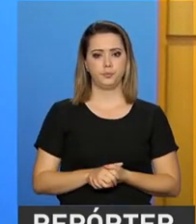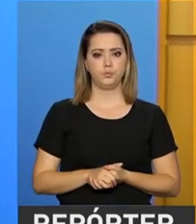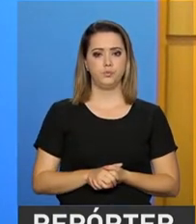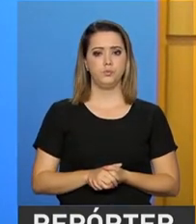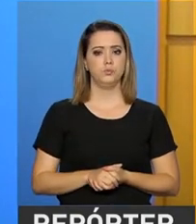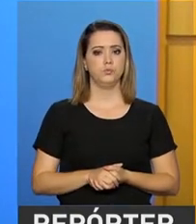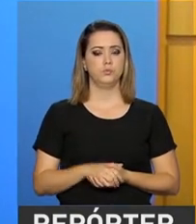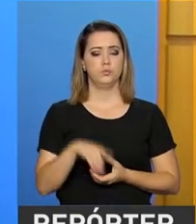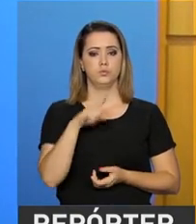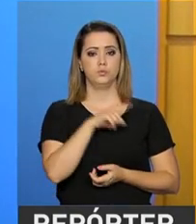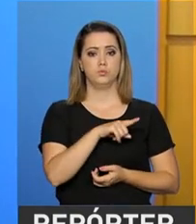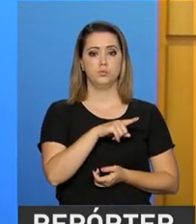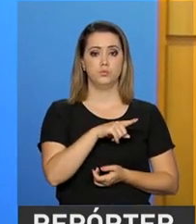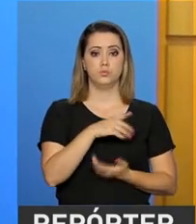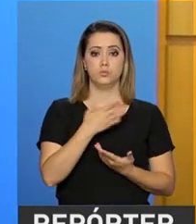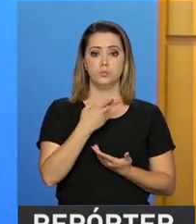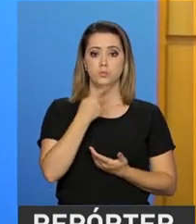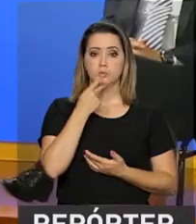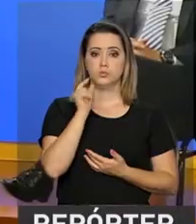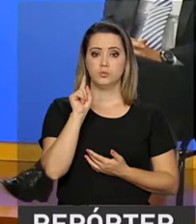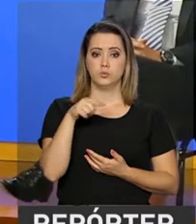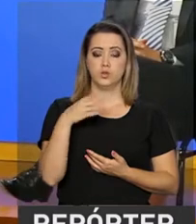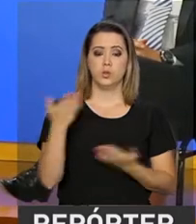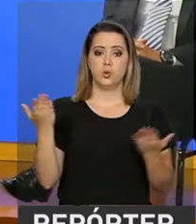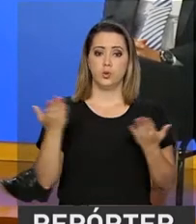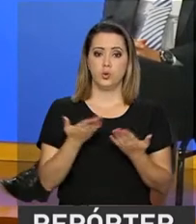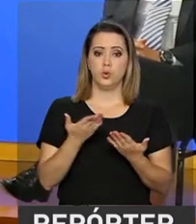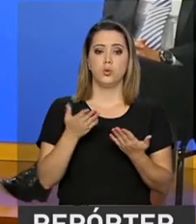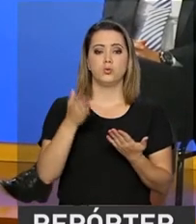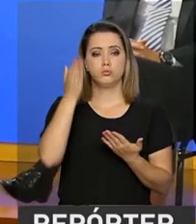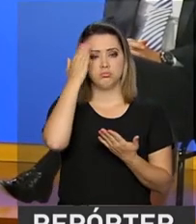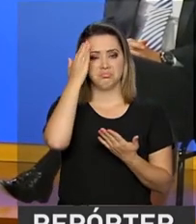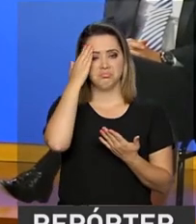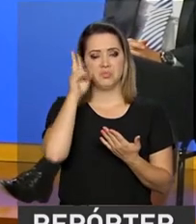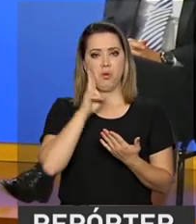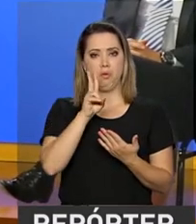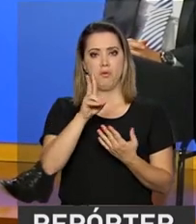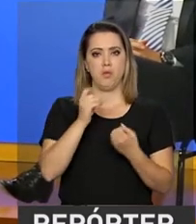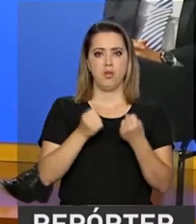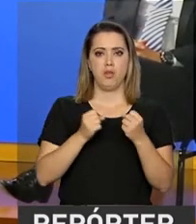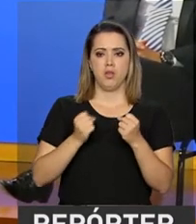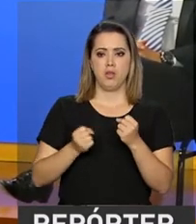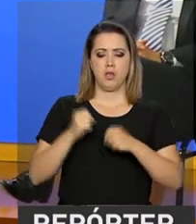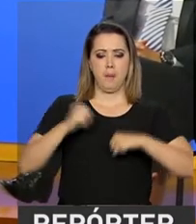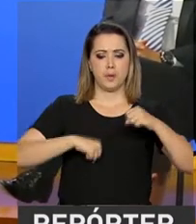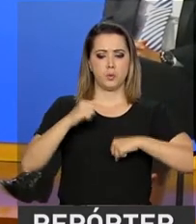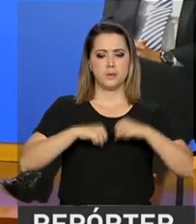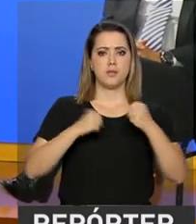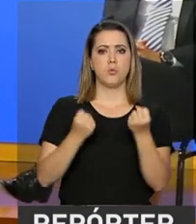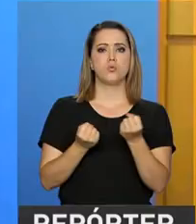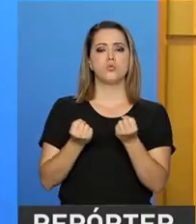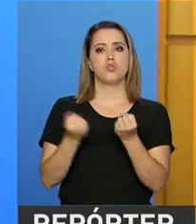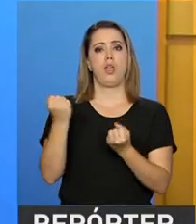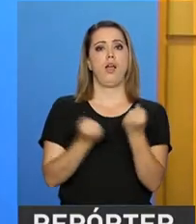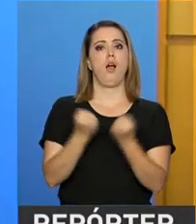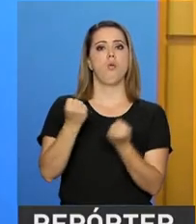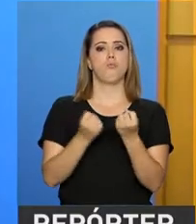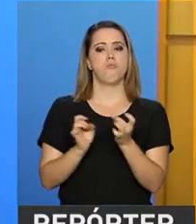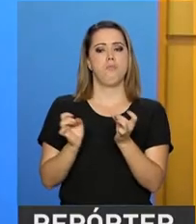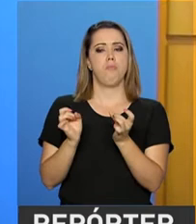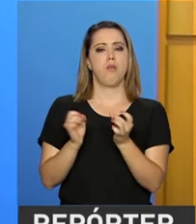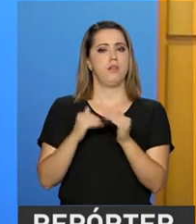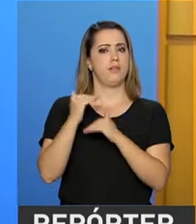as informações a produção de veículos automotivos que a exportação cresceu mais de 40 42